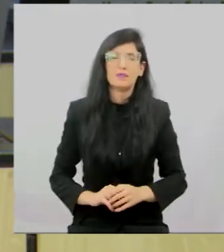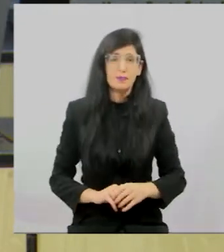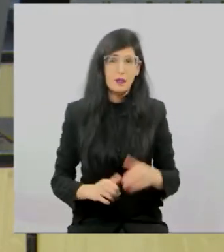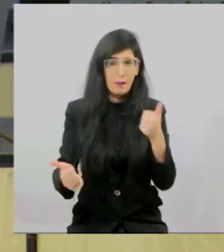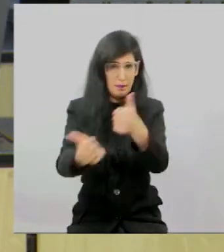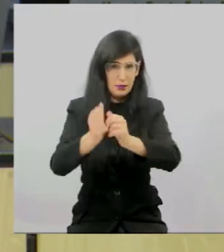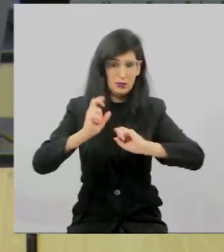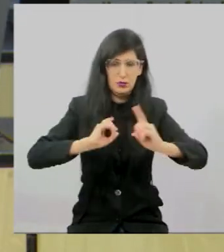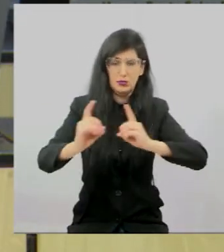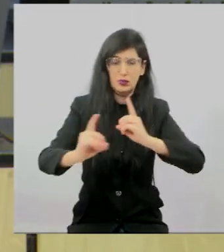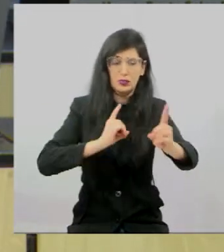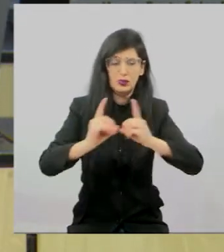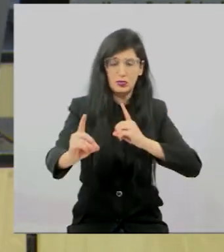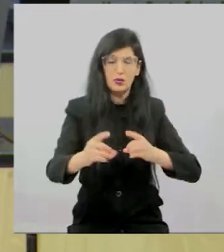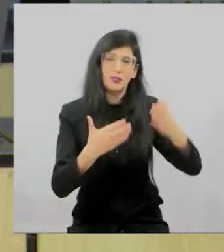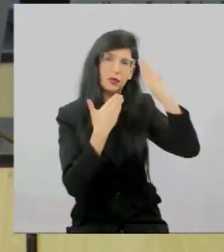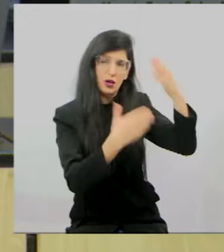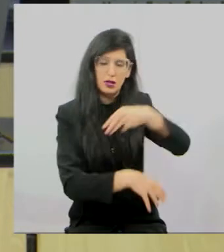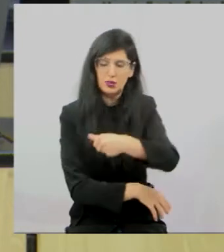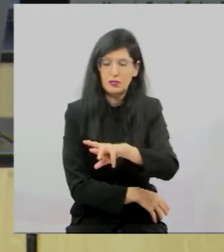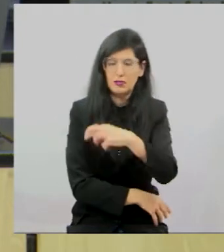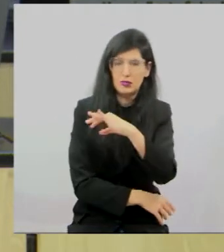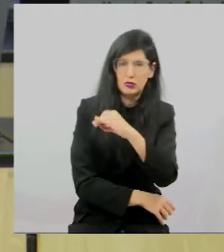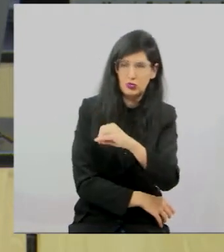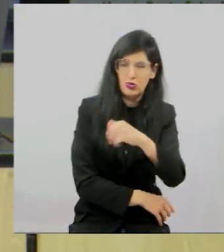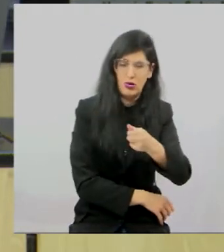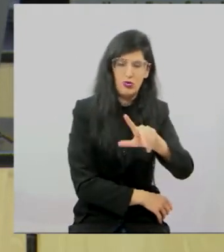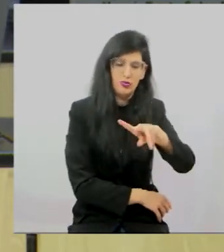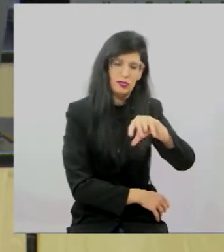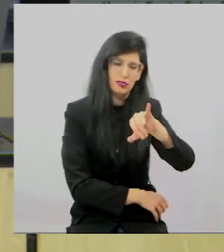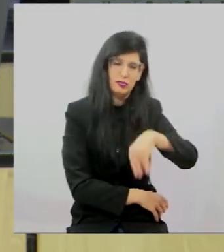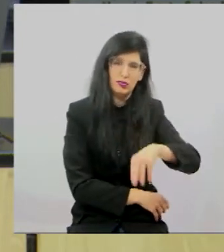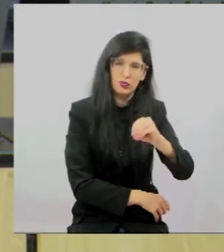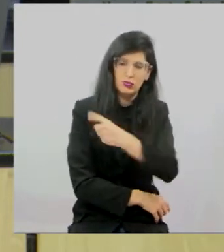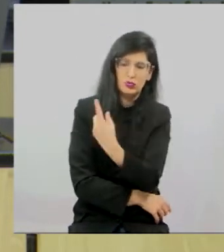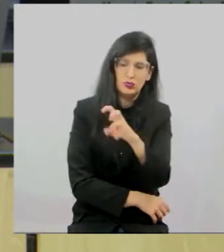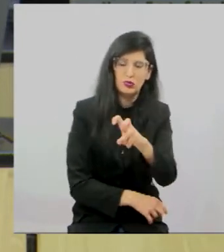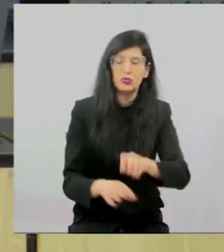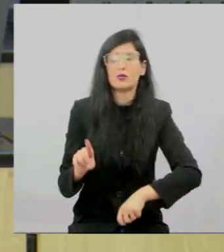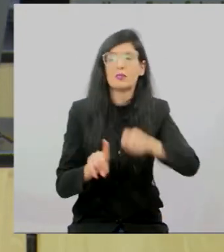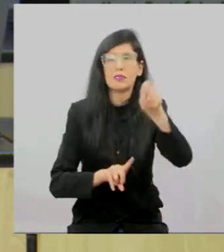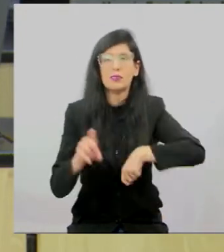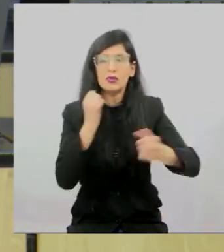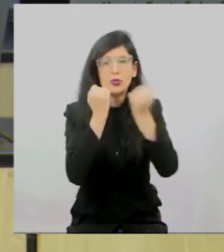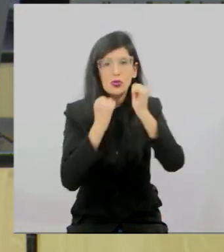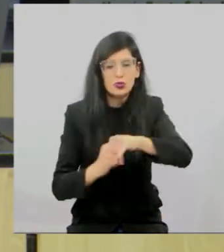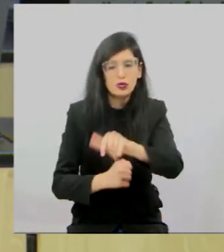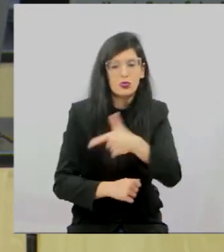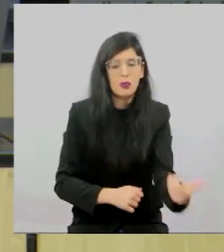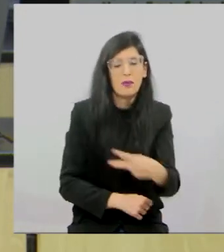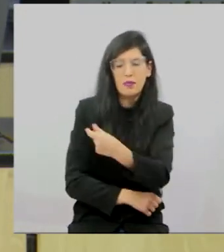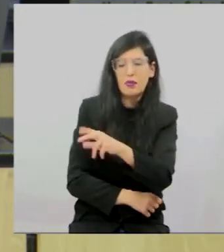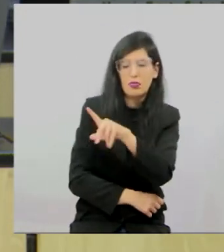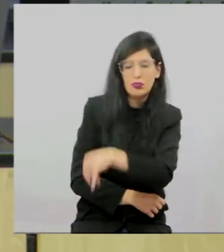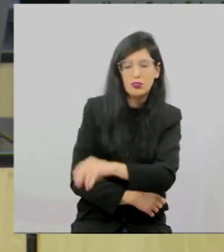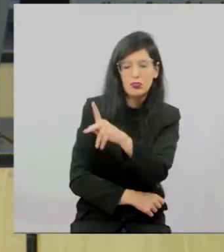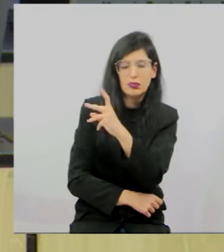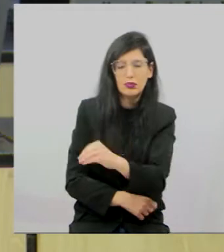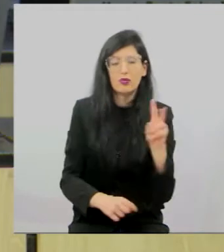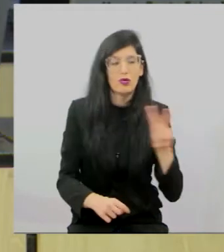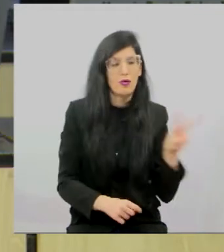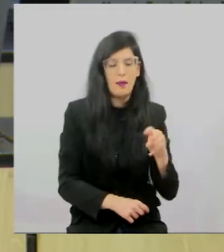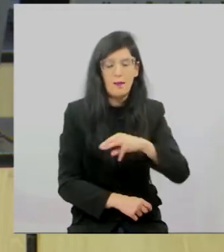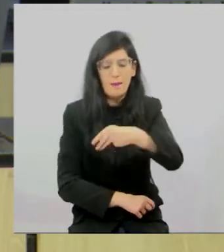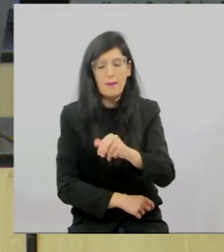antecipando o agradecimento pela atenção dispensada, subscrevemos. Sala das Sessões, 15 de julho, vereadores Paulinho dos Condutores, doutora